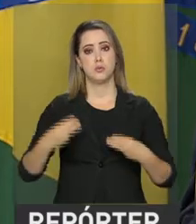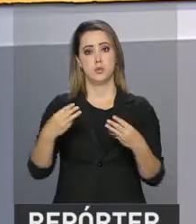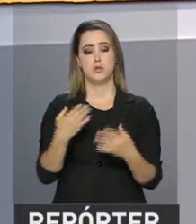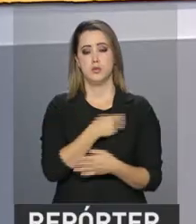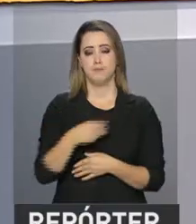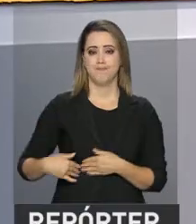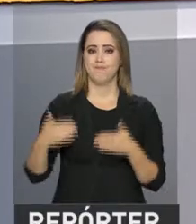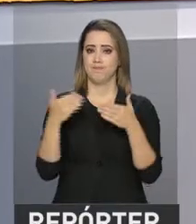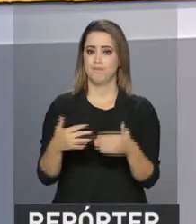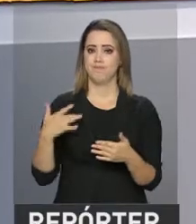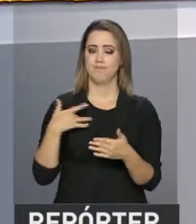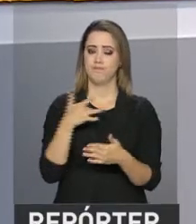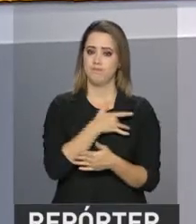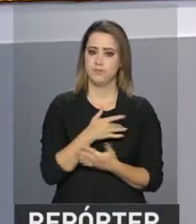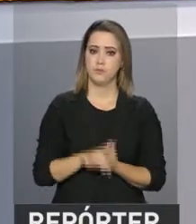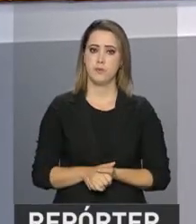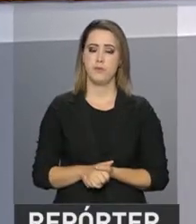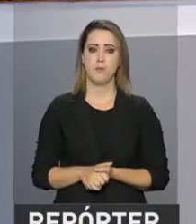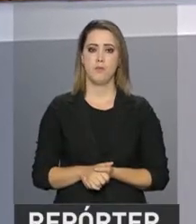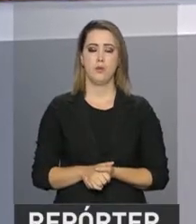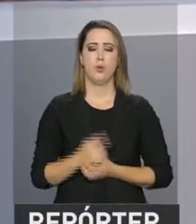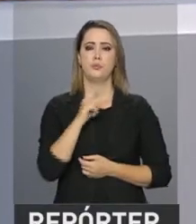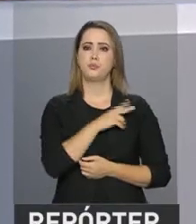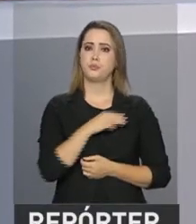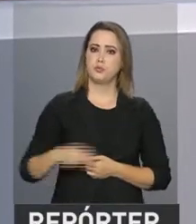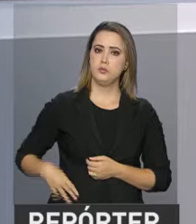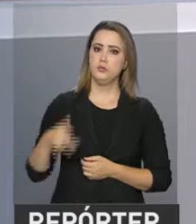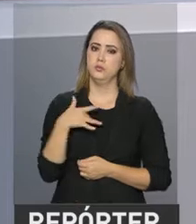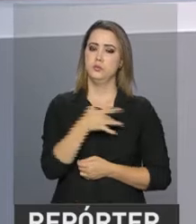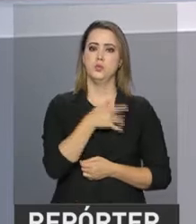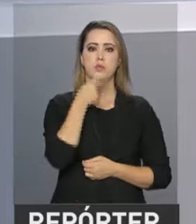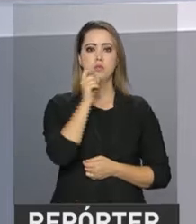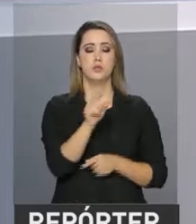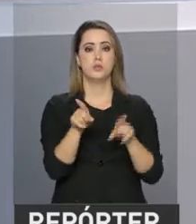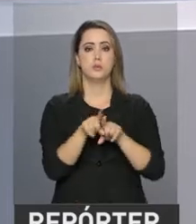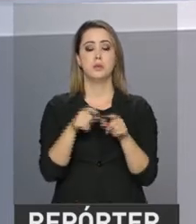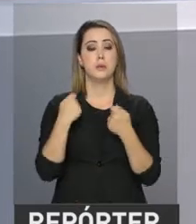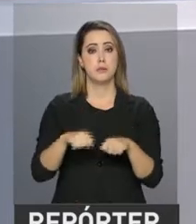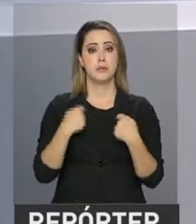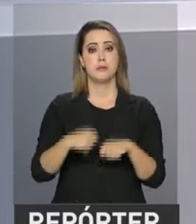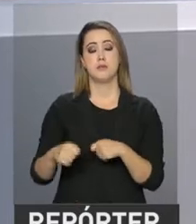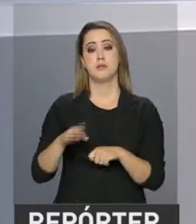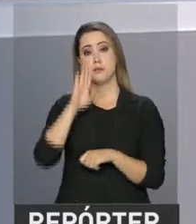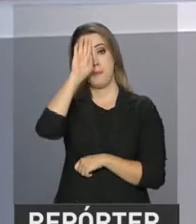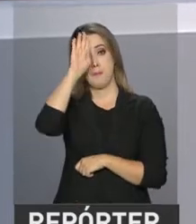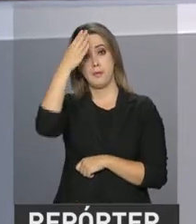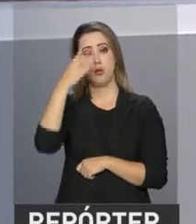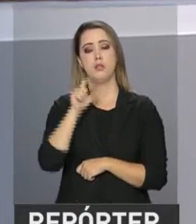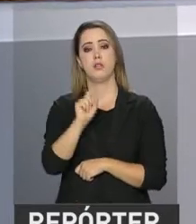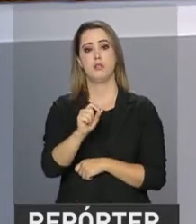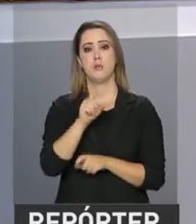saúde eo ministro da saúde ricardo barros disse que a prioridade é informatizar o setor público de saúde